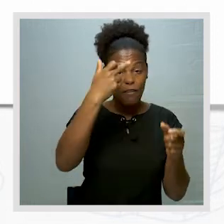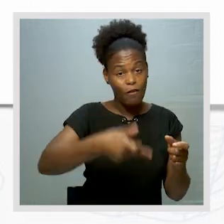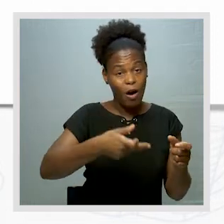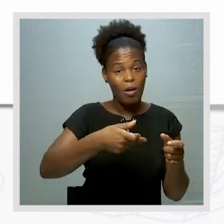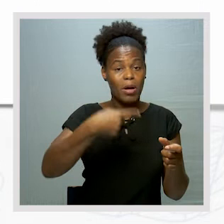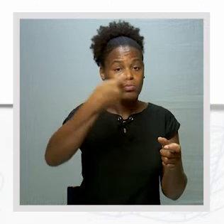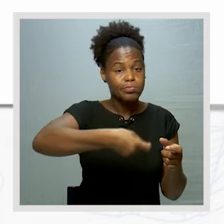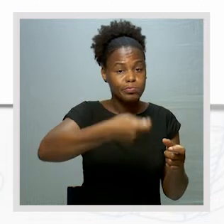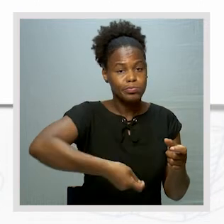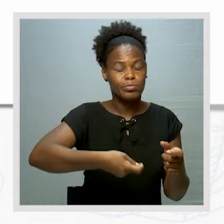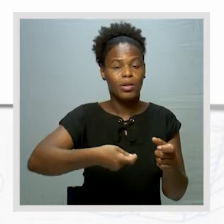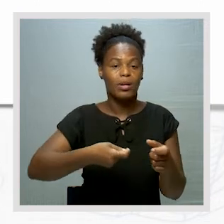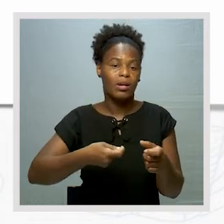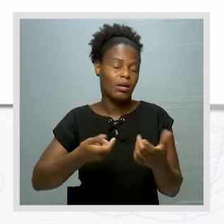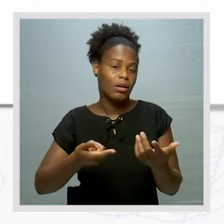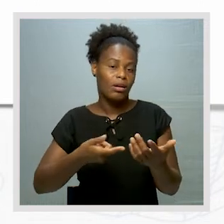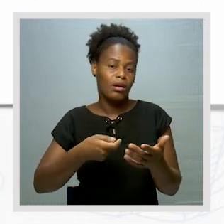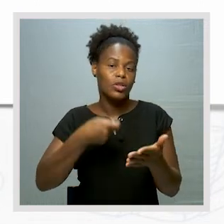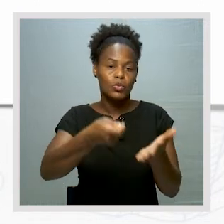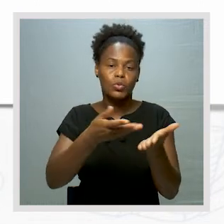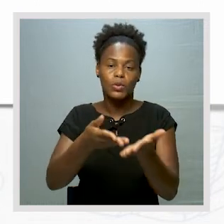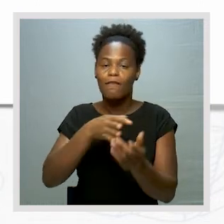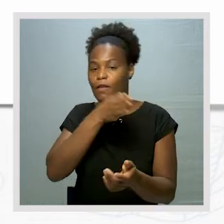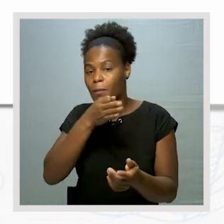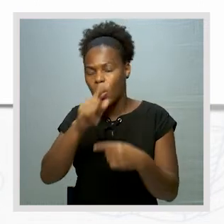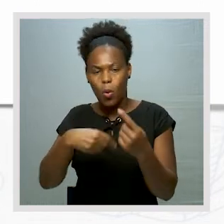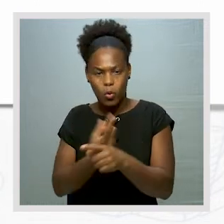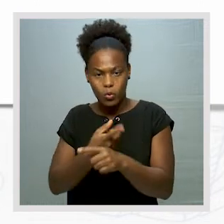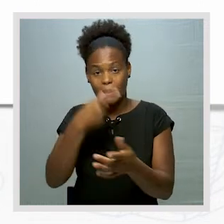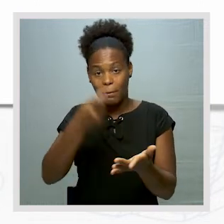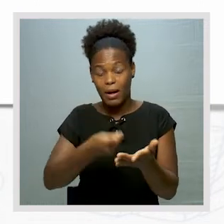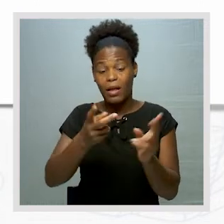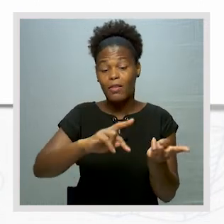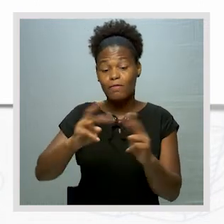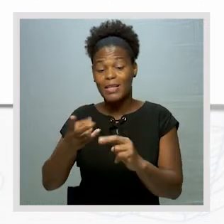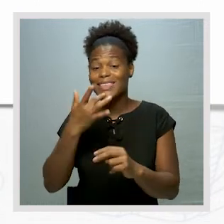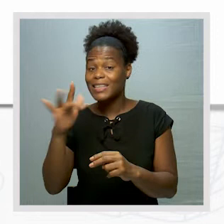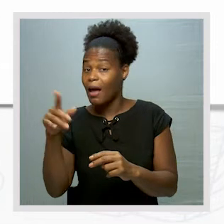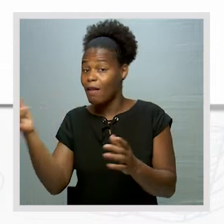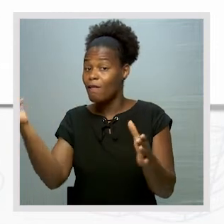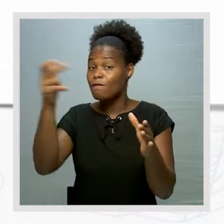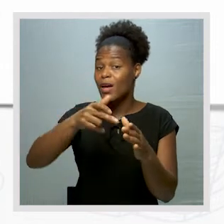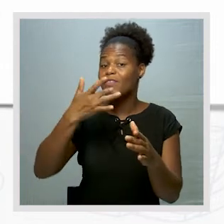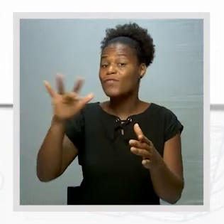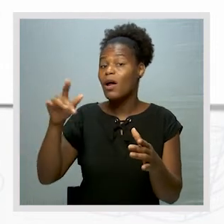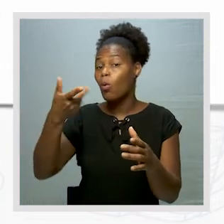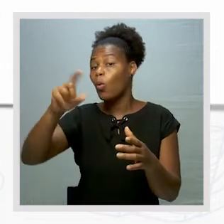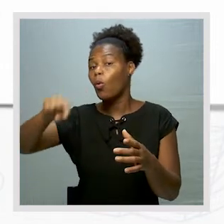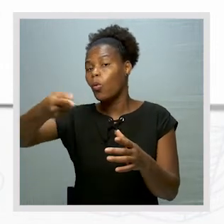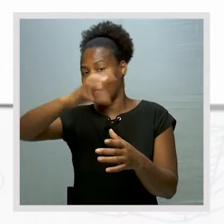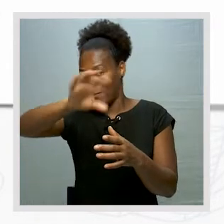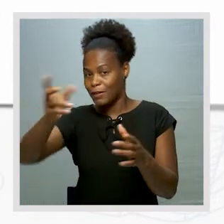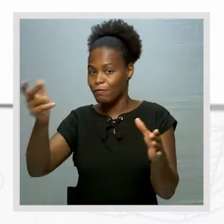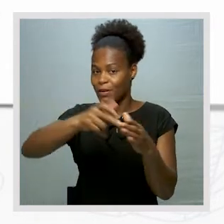paga pensões, subsídios, abonos de família, etc. E as transferências externas vêm do